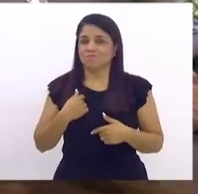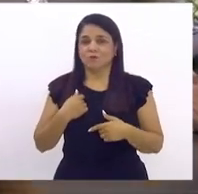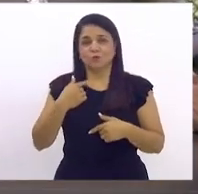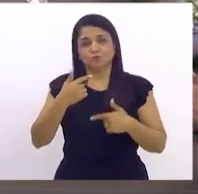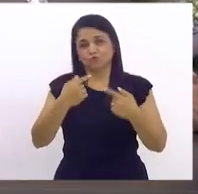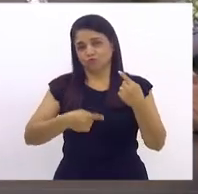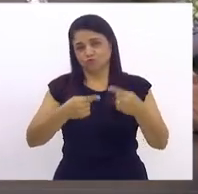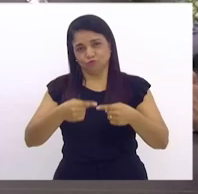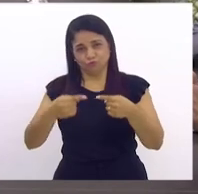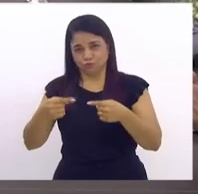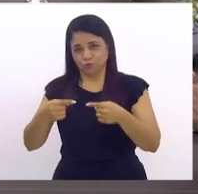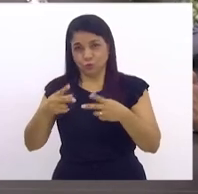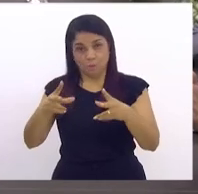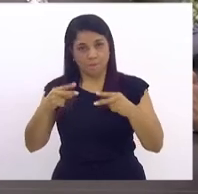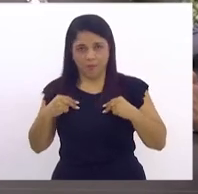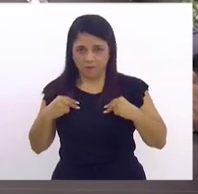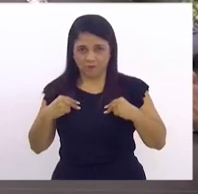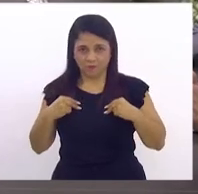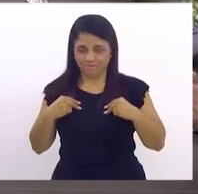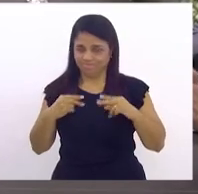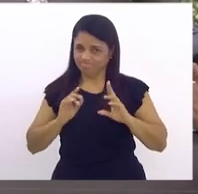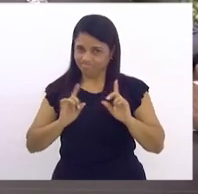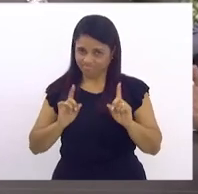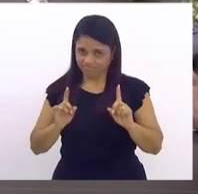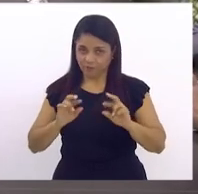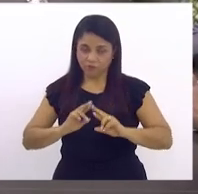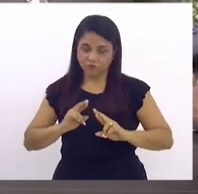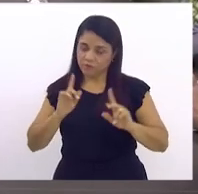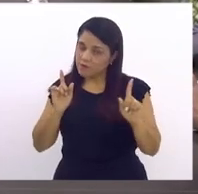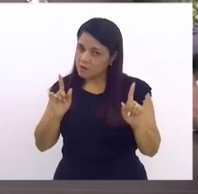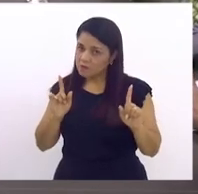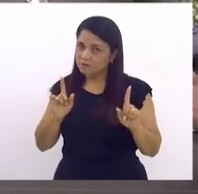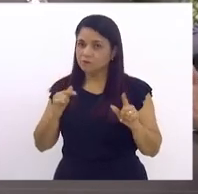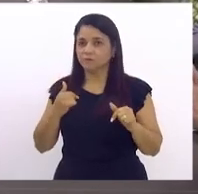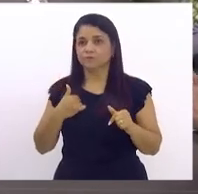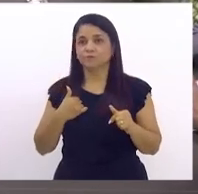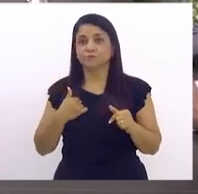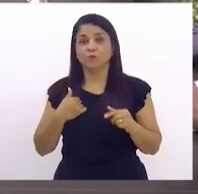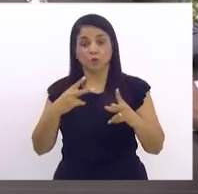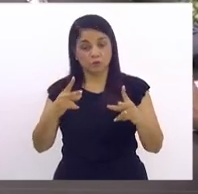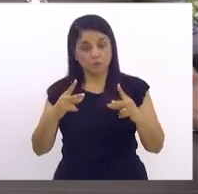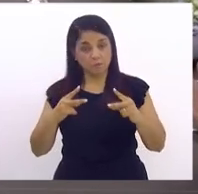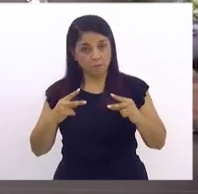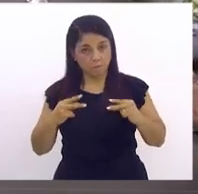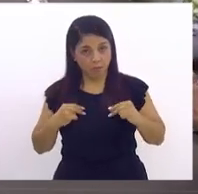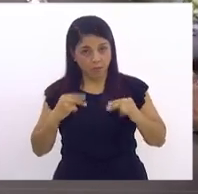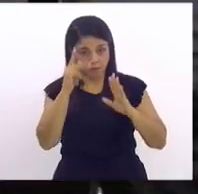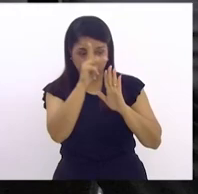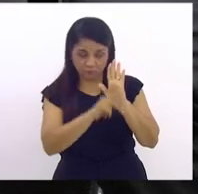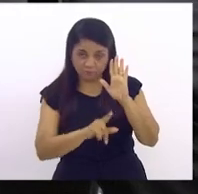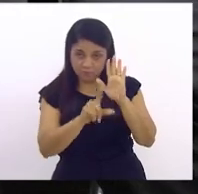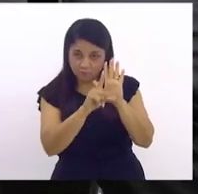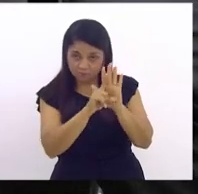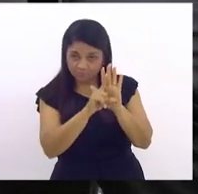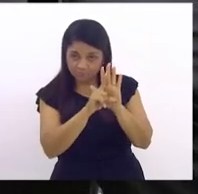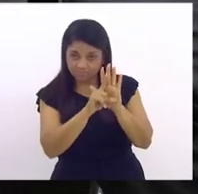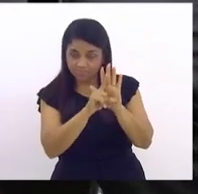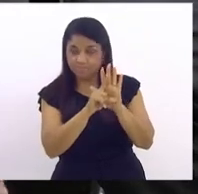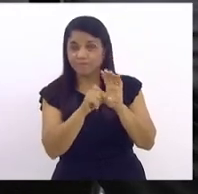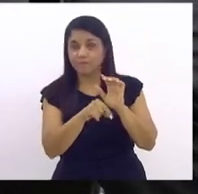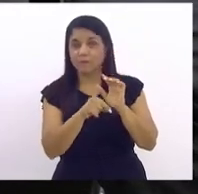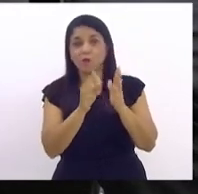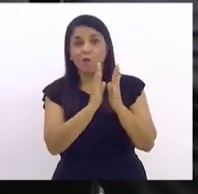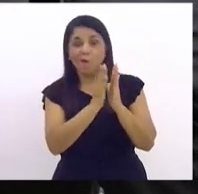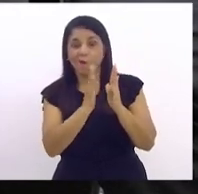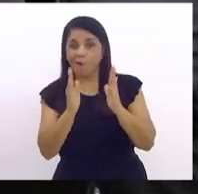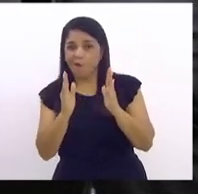eu discuti forma. Perfeito. Porque os méritos dos projetos da questão de ordem